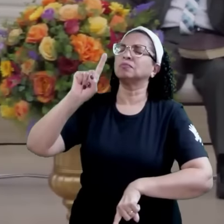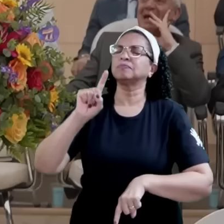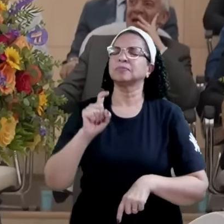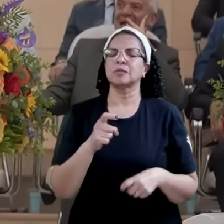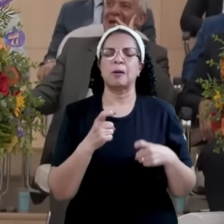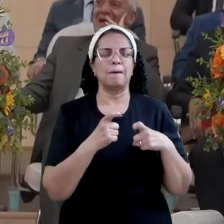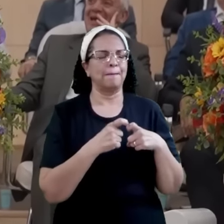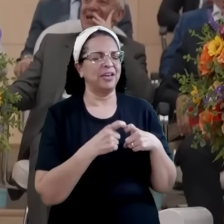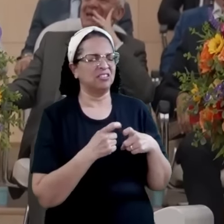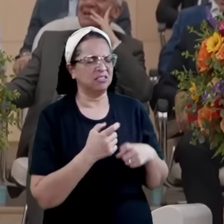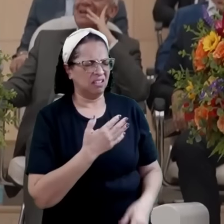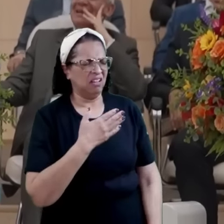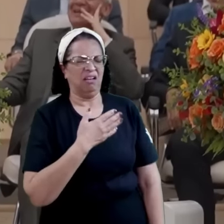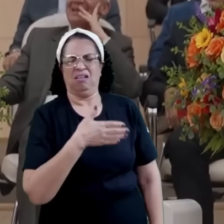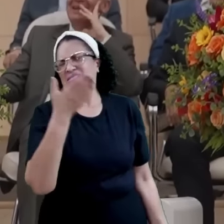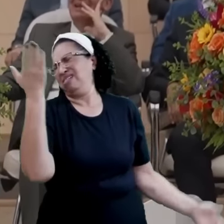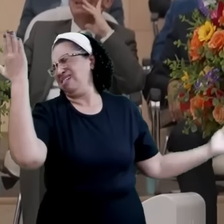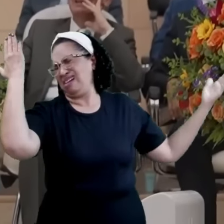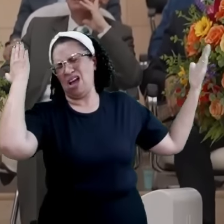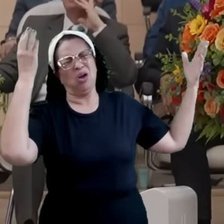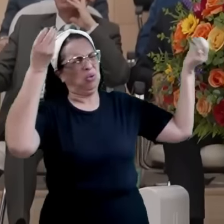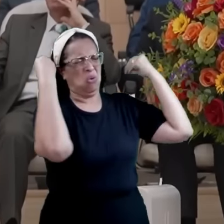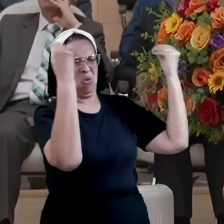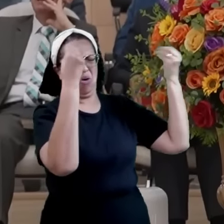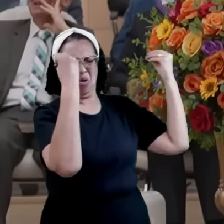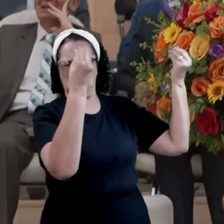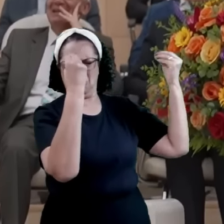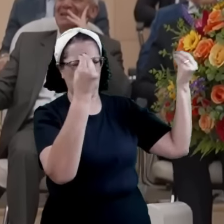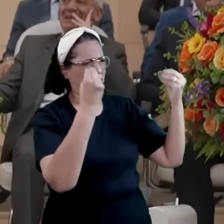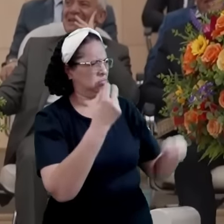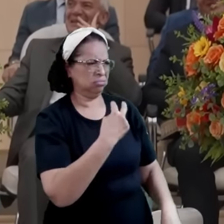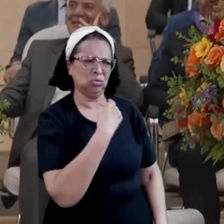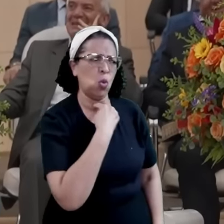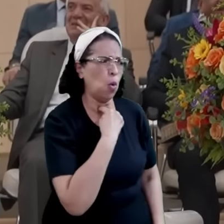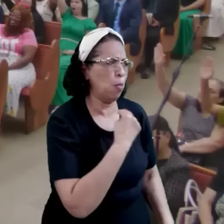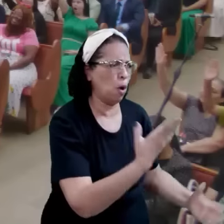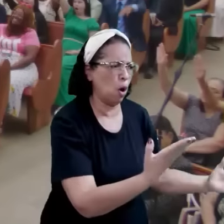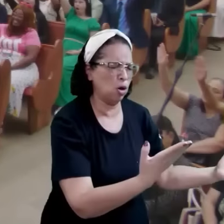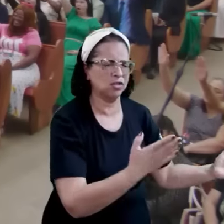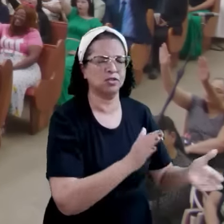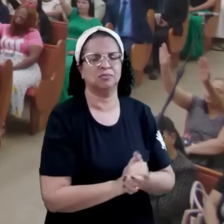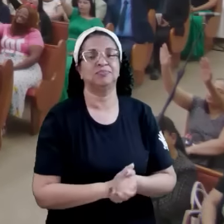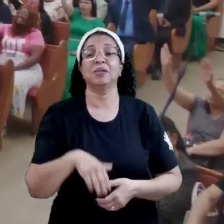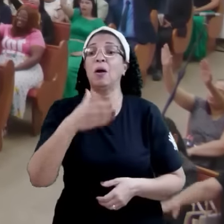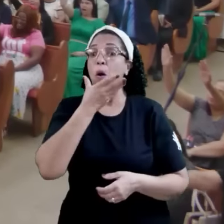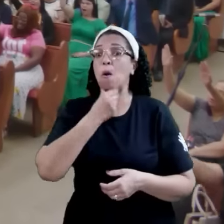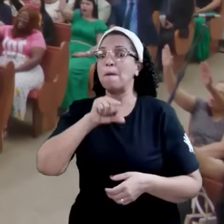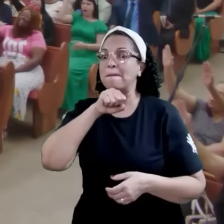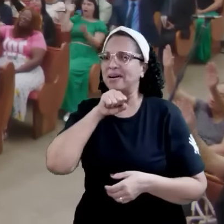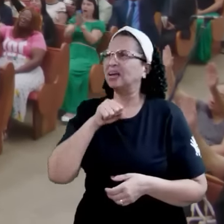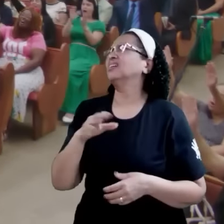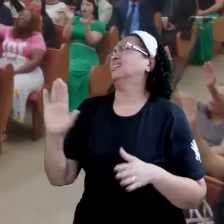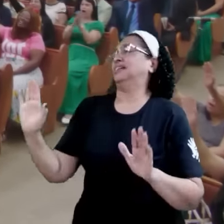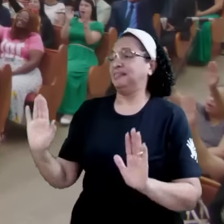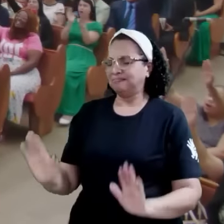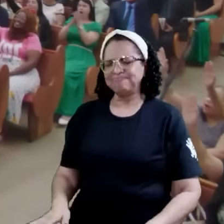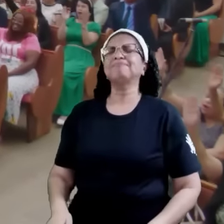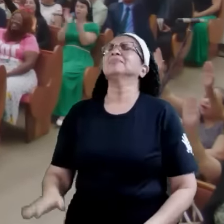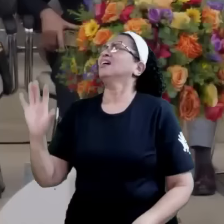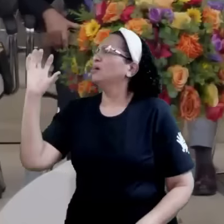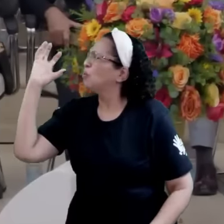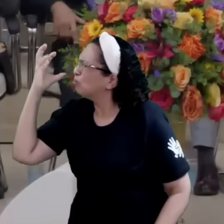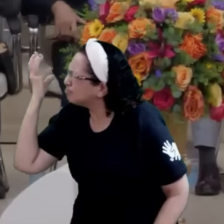sentisse o que eu senti visto que eu vi quem tem glória dá glória quem tem Aleluia